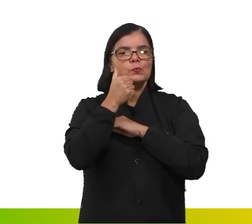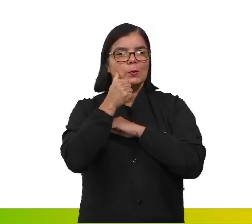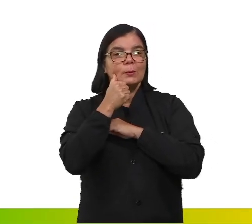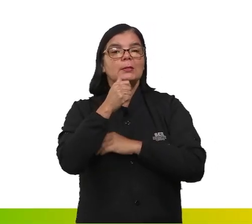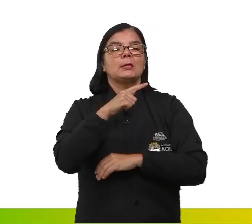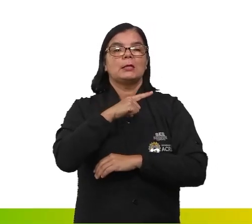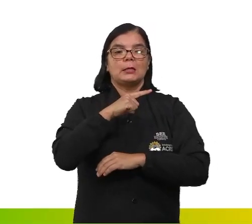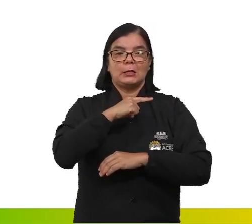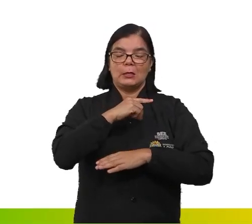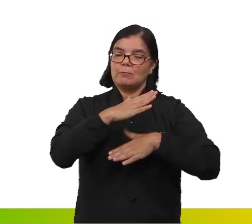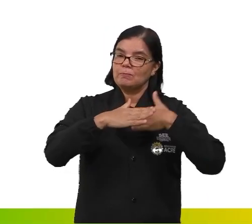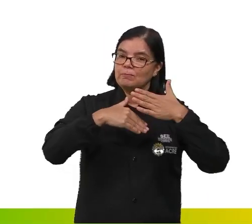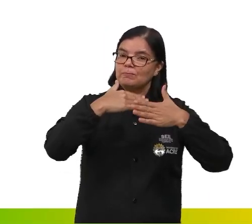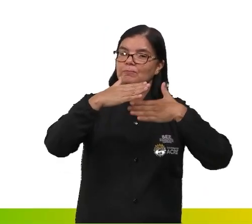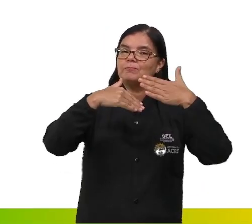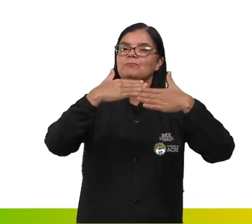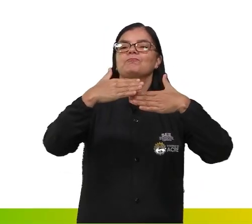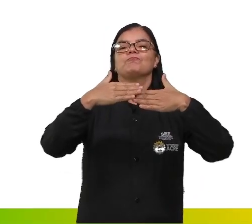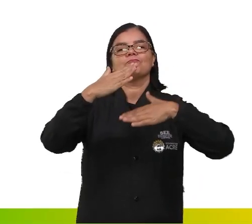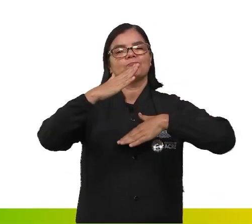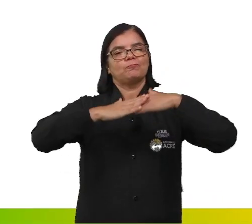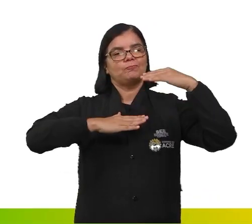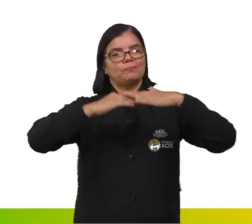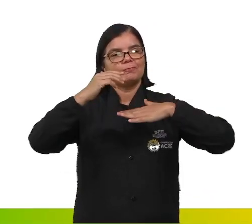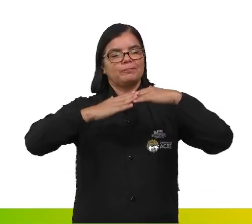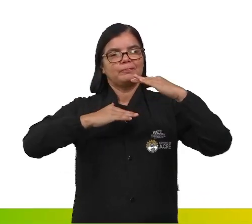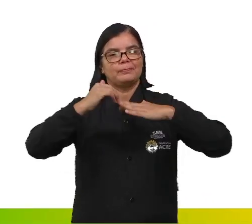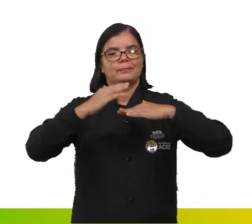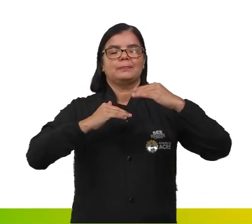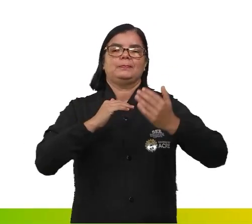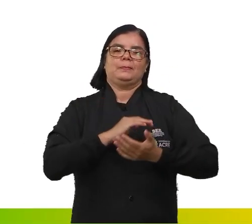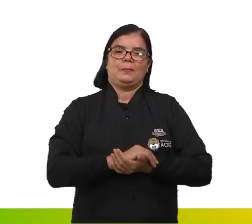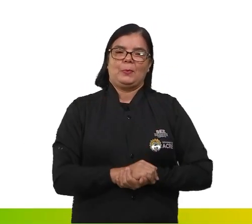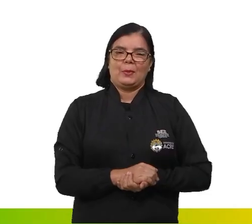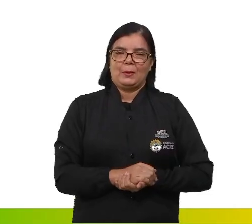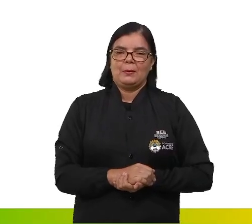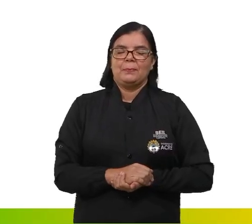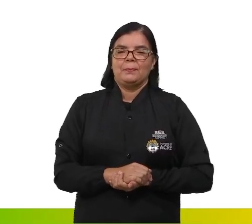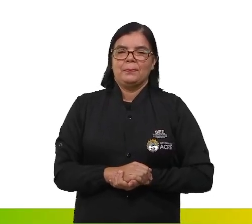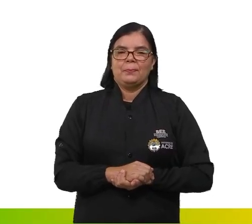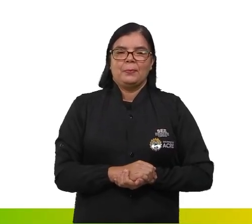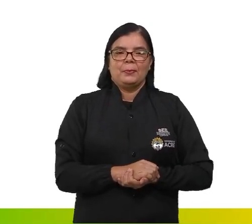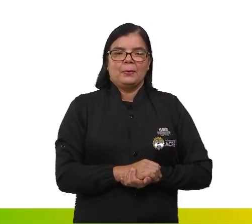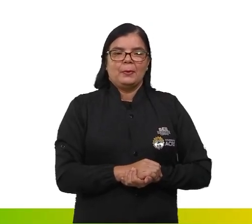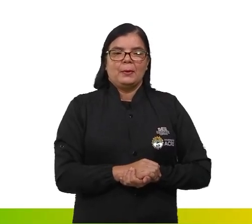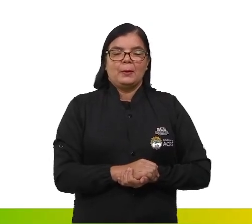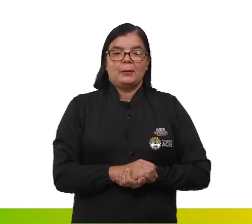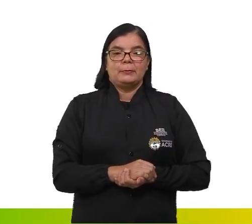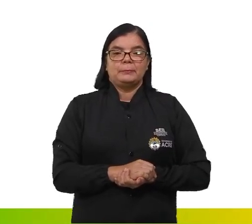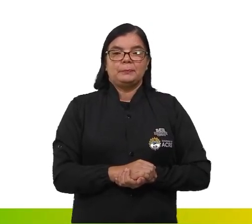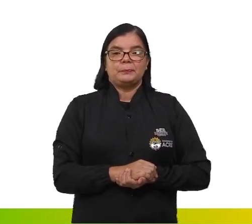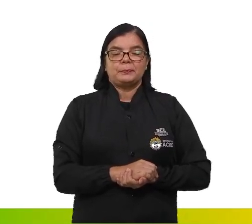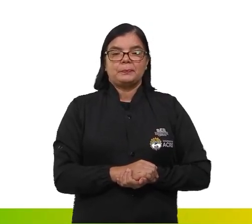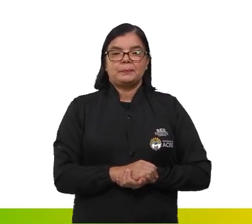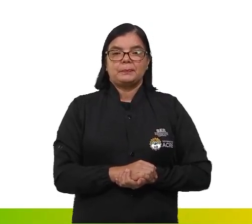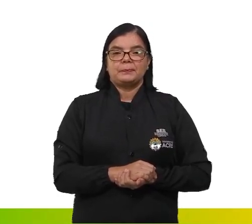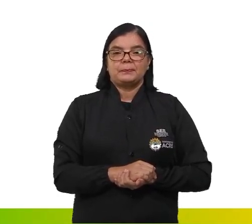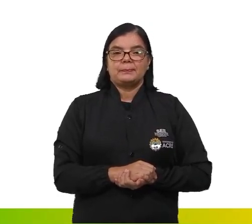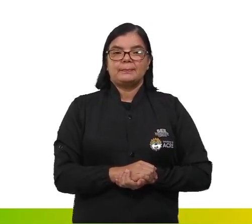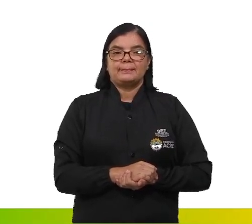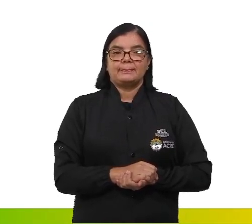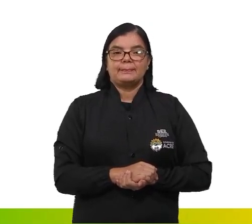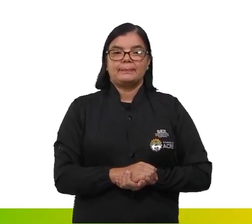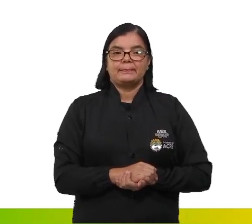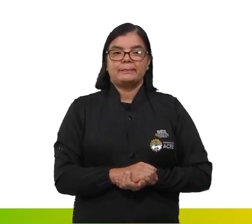e mulheres em termos de desenvolvimento e carreira, de desenvolvimento de carreira.